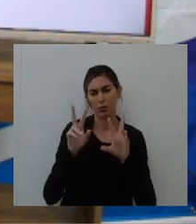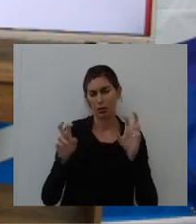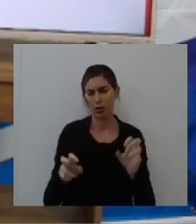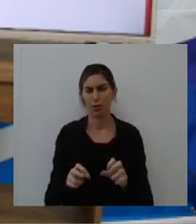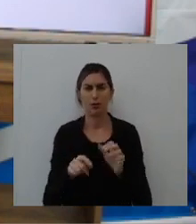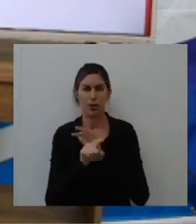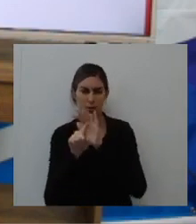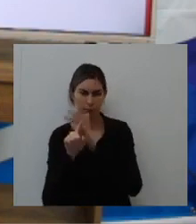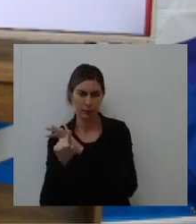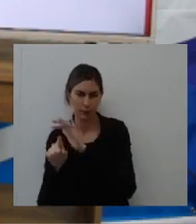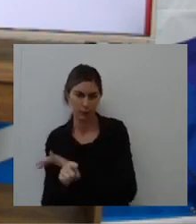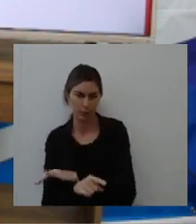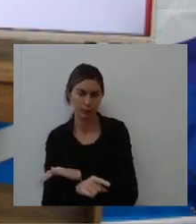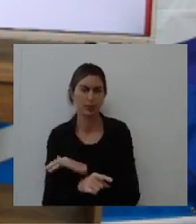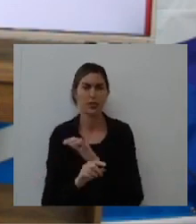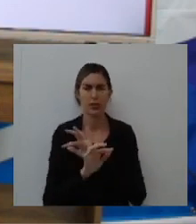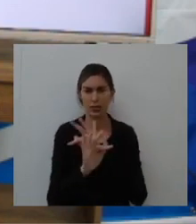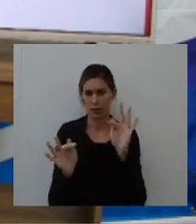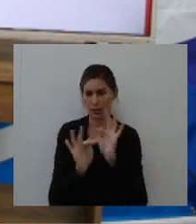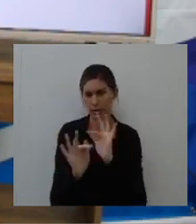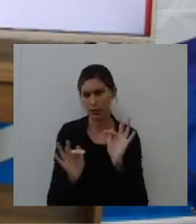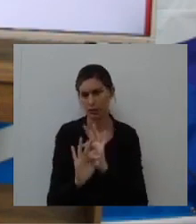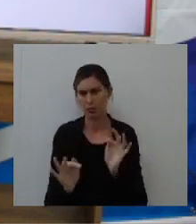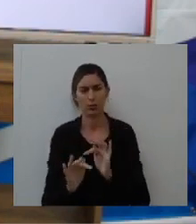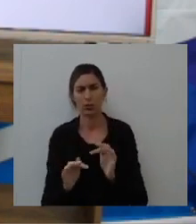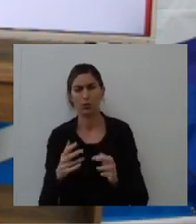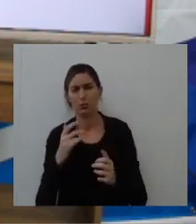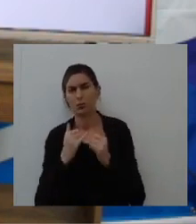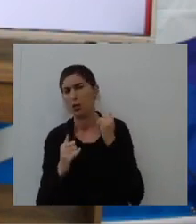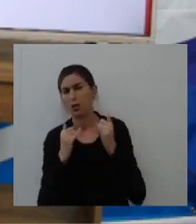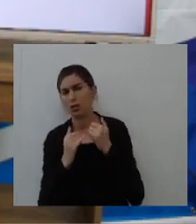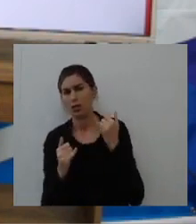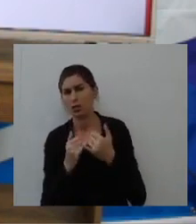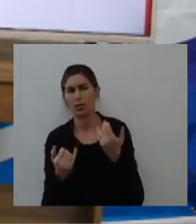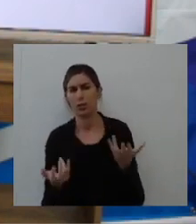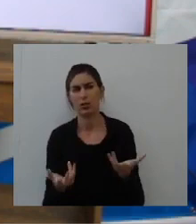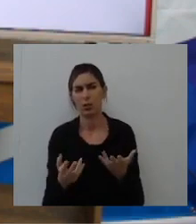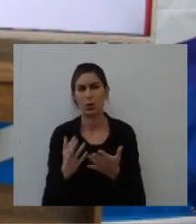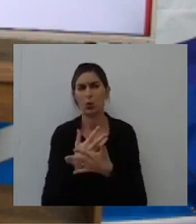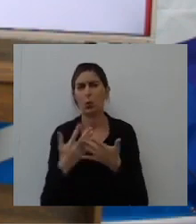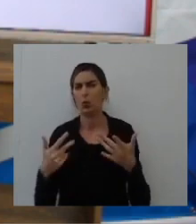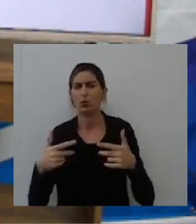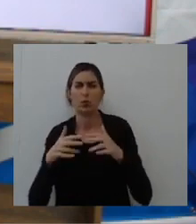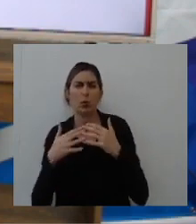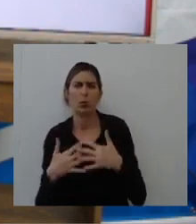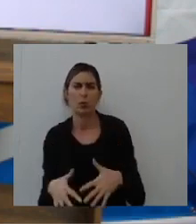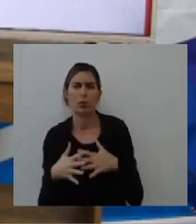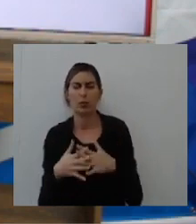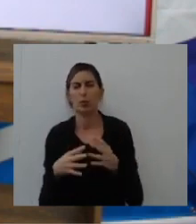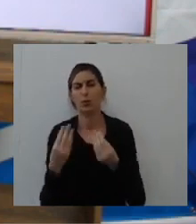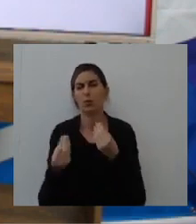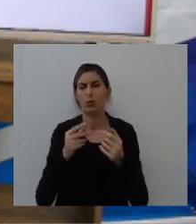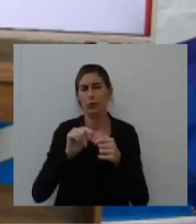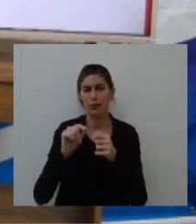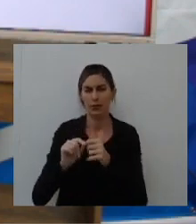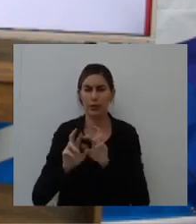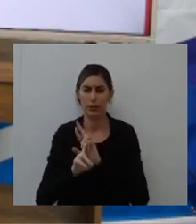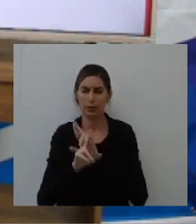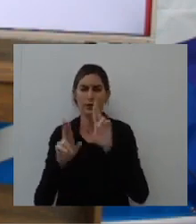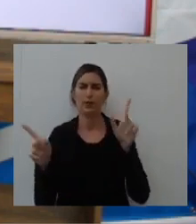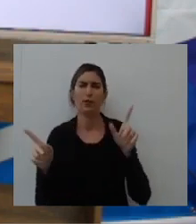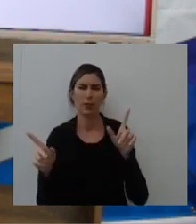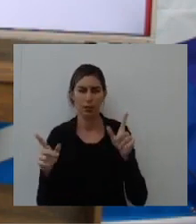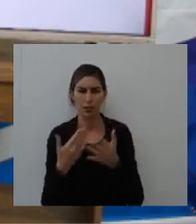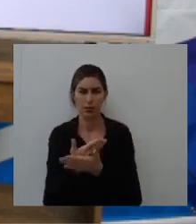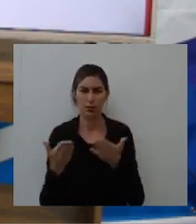essas perguntinhas aí que são simples, que não parecem nem assim algo complicado de fazer, como elas fazem toda a diferença para que a